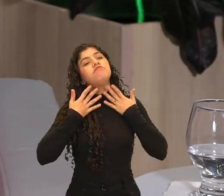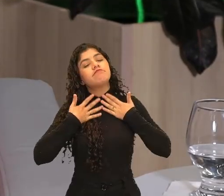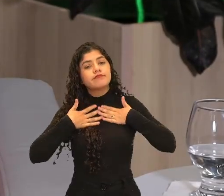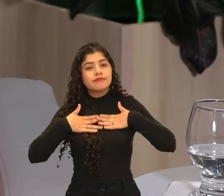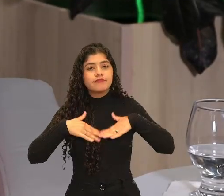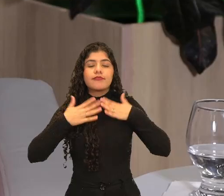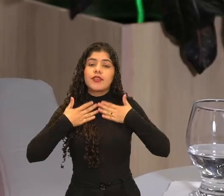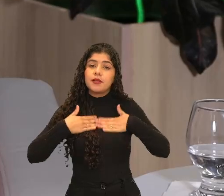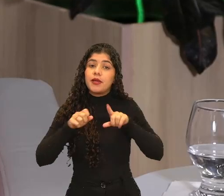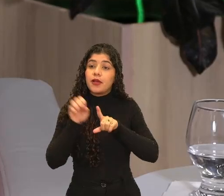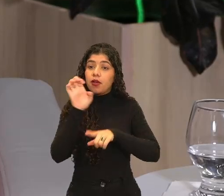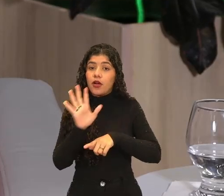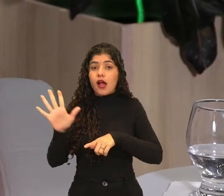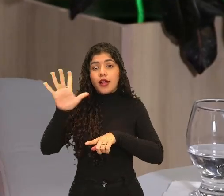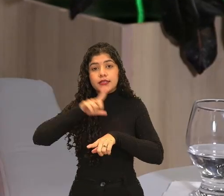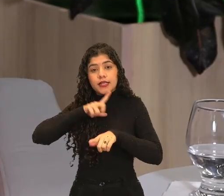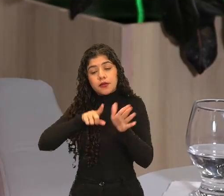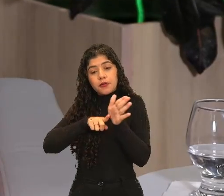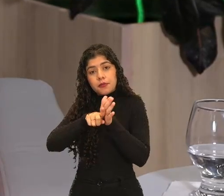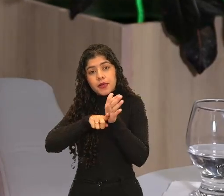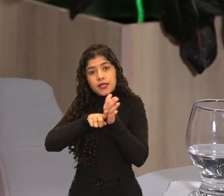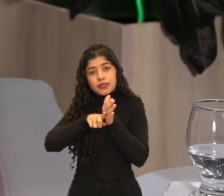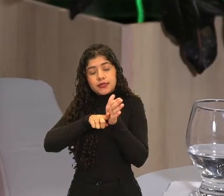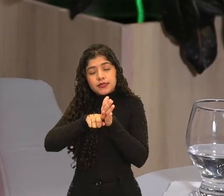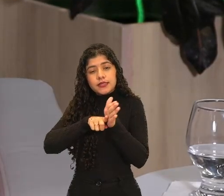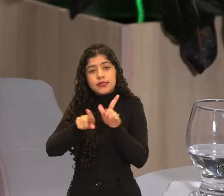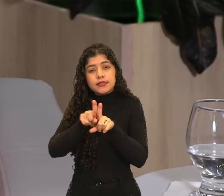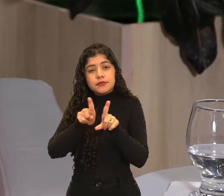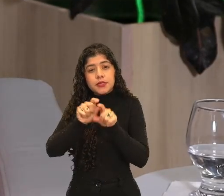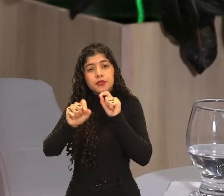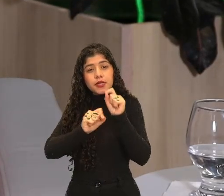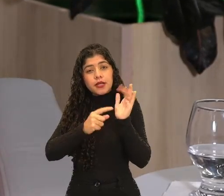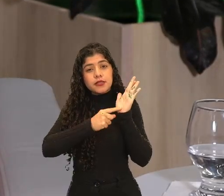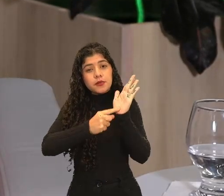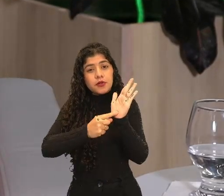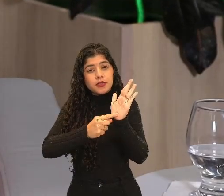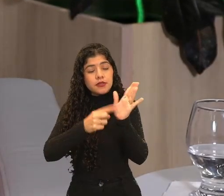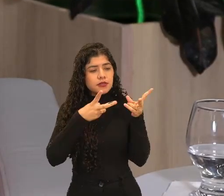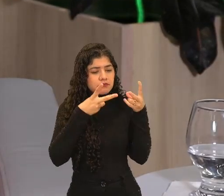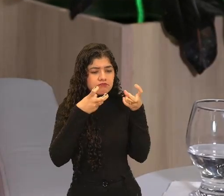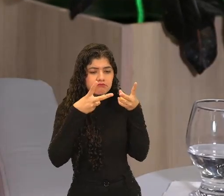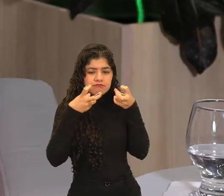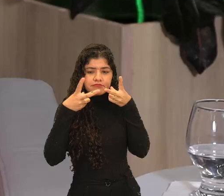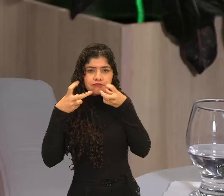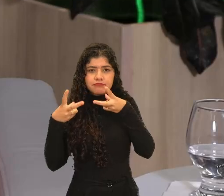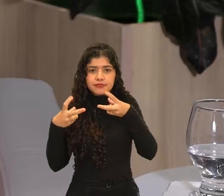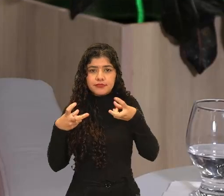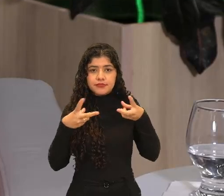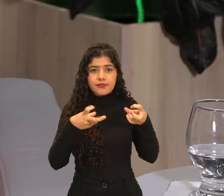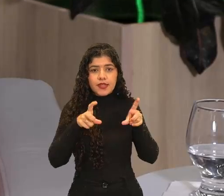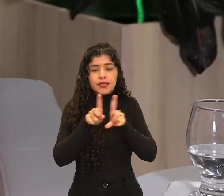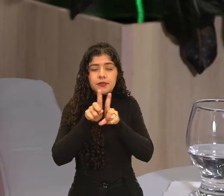na Europa, eles têm uma pesquisa chamada Approach, que é a partir do terceiro mês de vida,